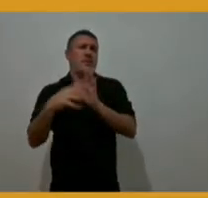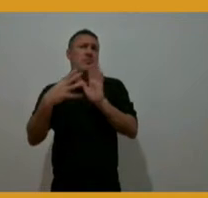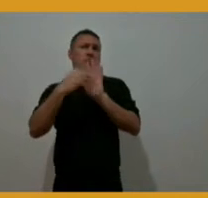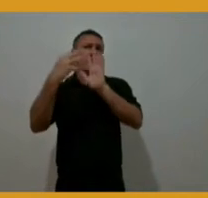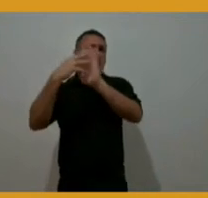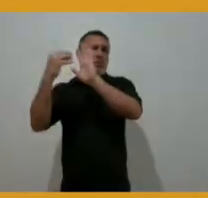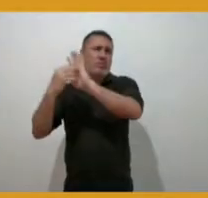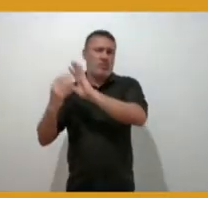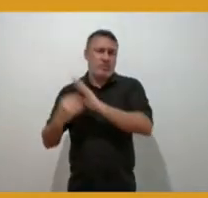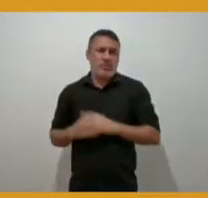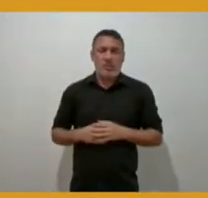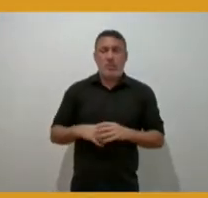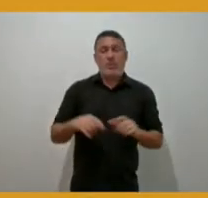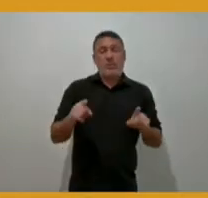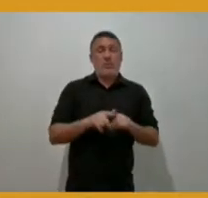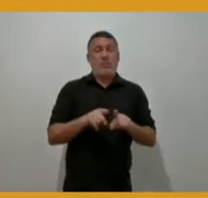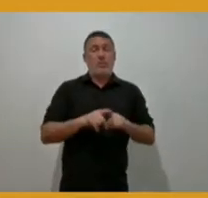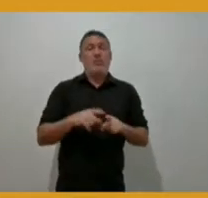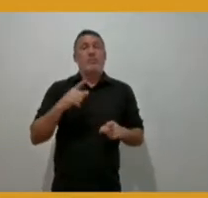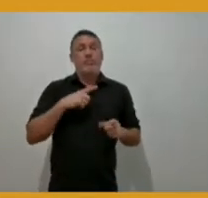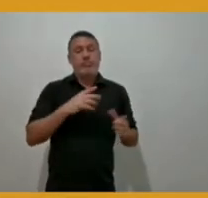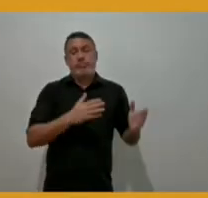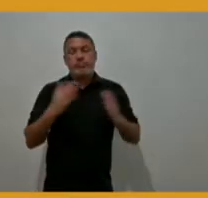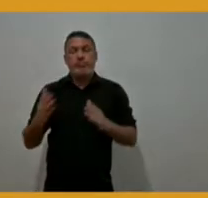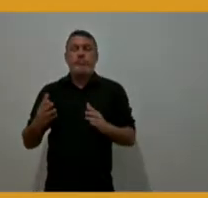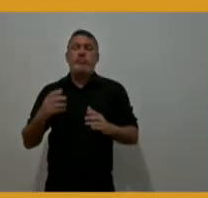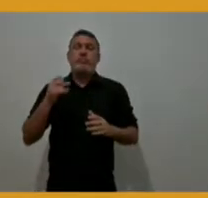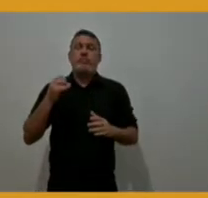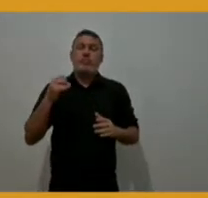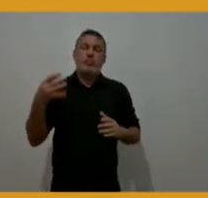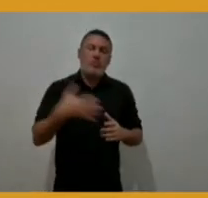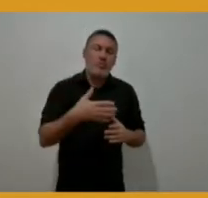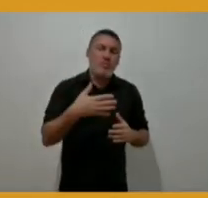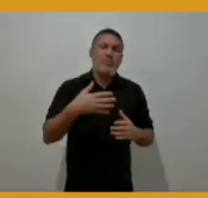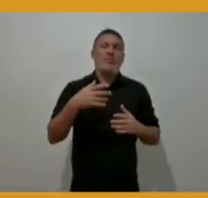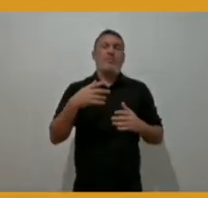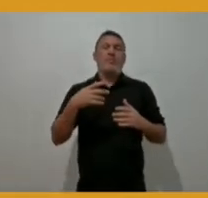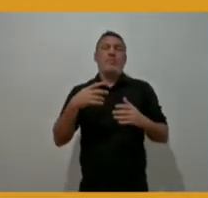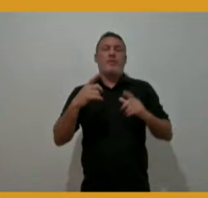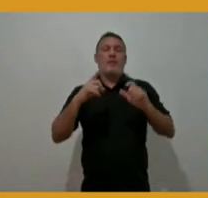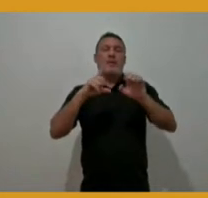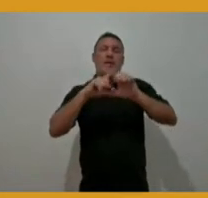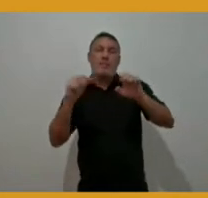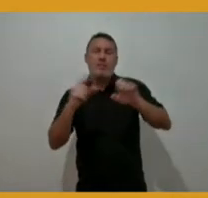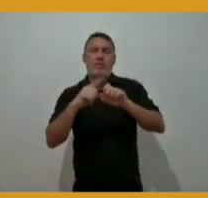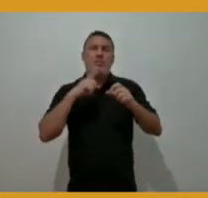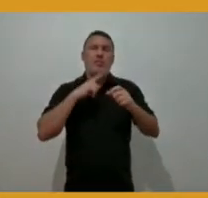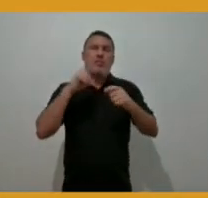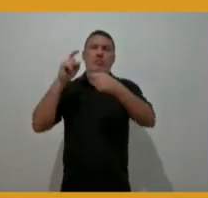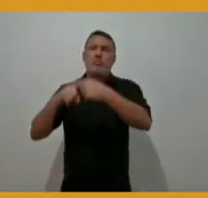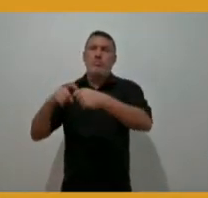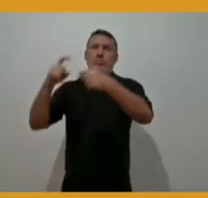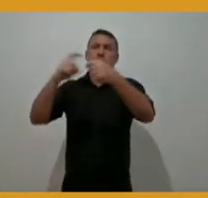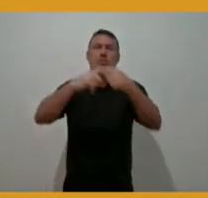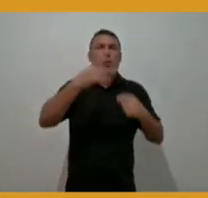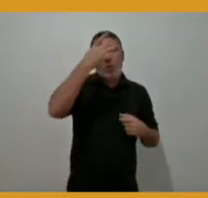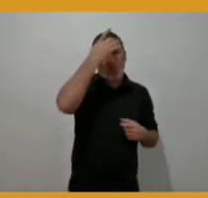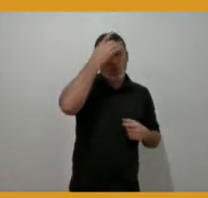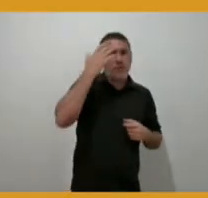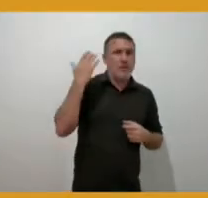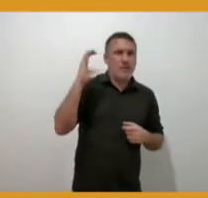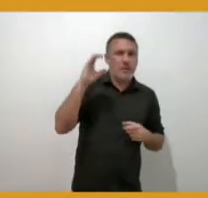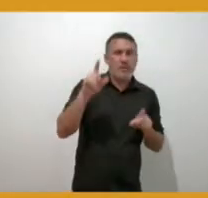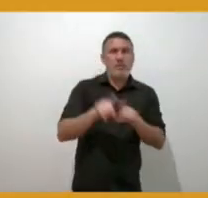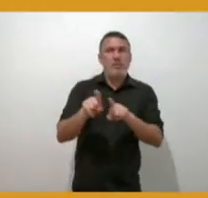seu movimento de inovação e empreendedorismo, que vem fazendo a conexão entre o saber científico e as exigências de um mercado